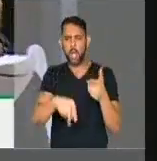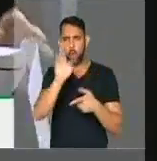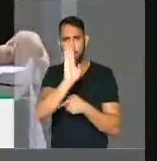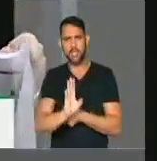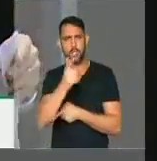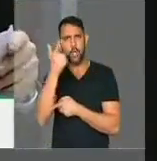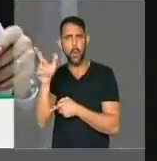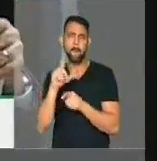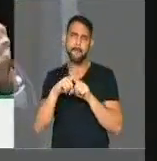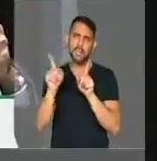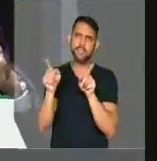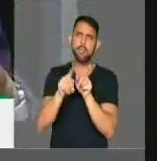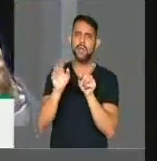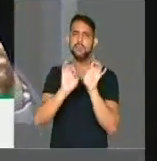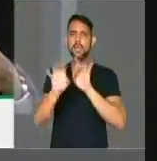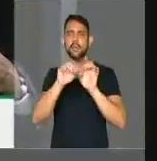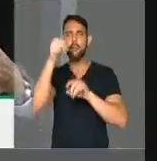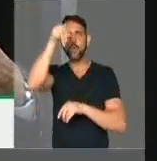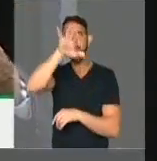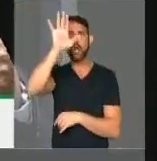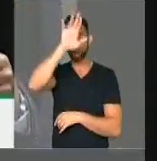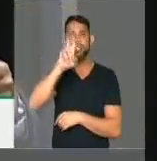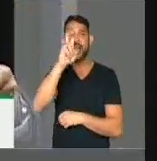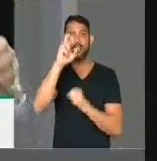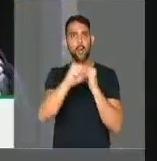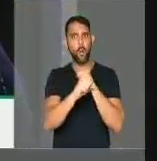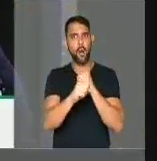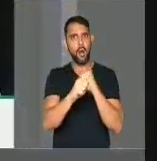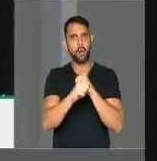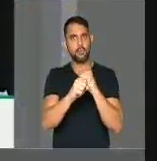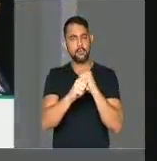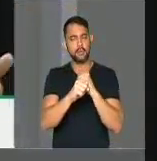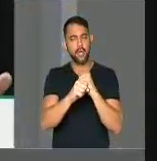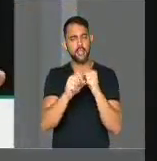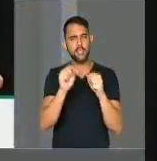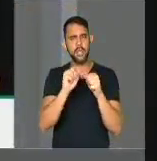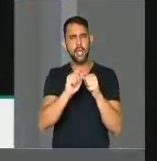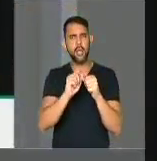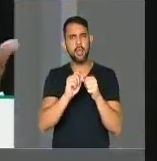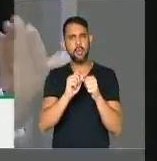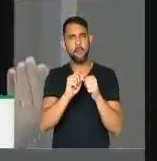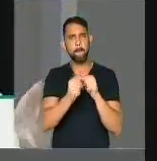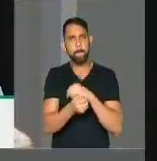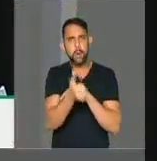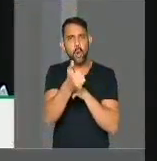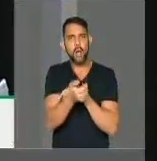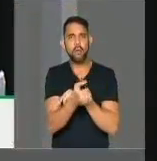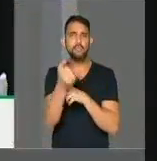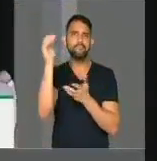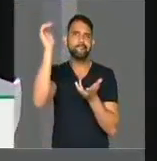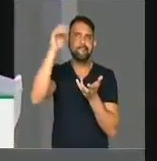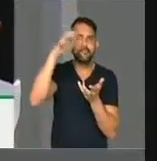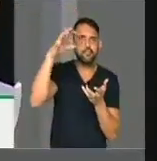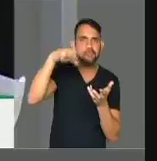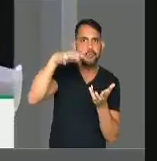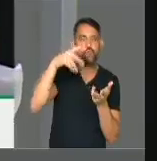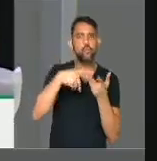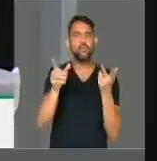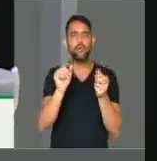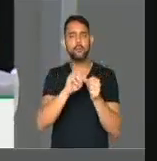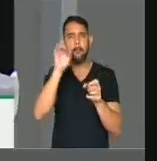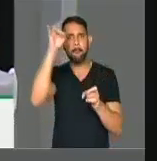no Brasil, como mais especificamente no Nordeste, que há 5 anos nós estamos com os índices pluviométricos bastante